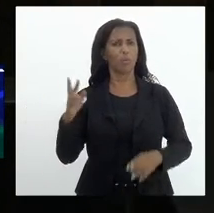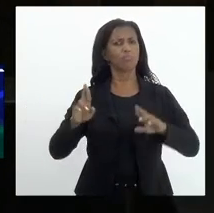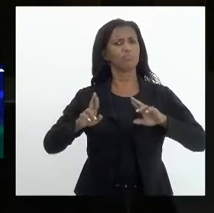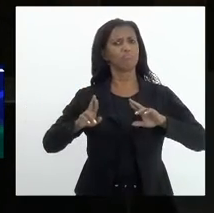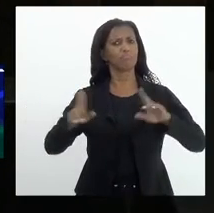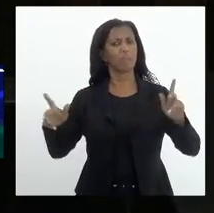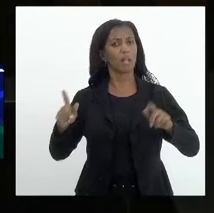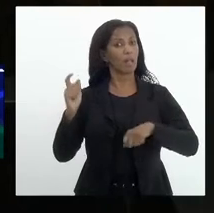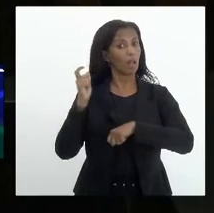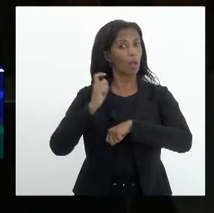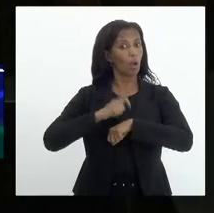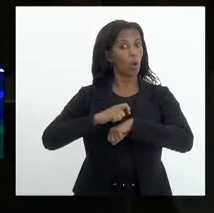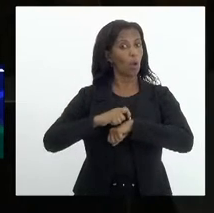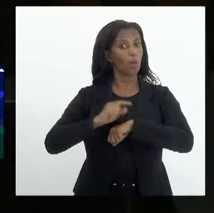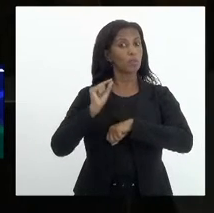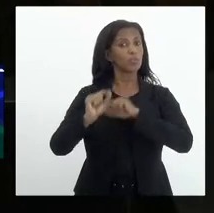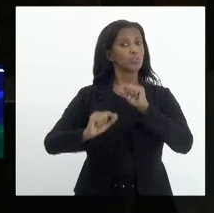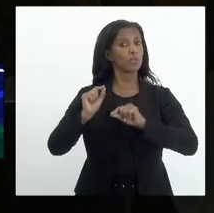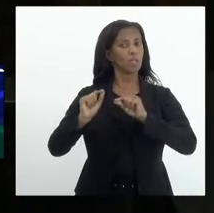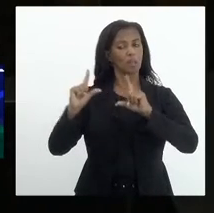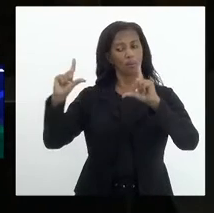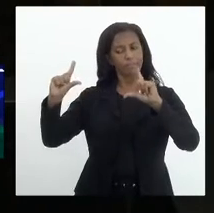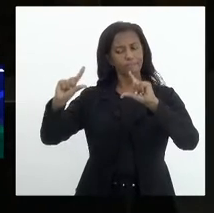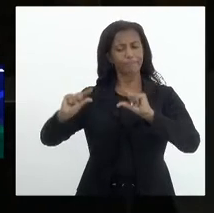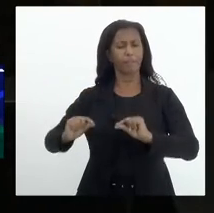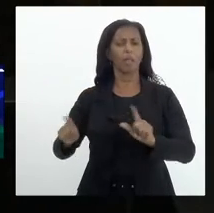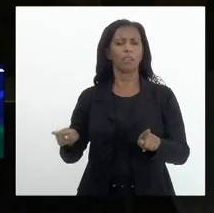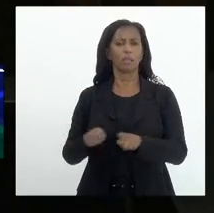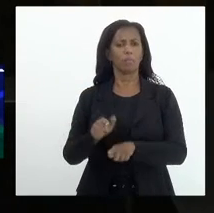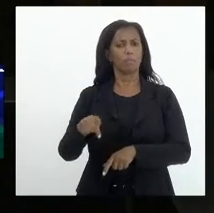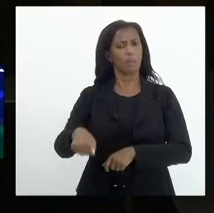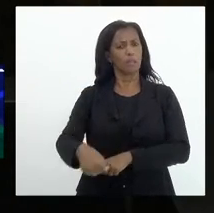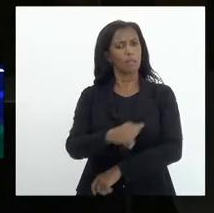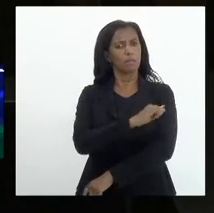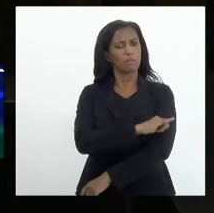de baixar a alíquota da gasolina no Rio de Janeiro.